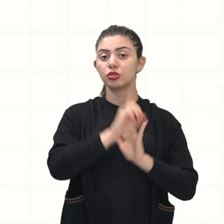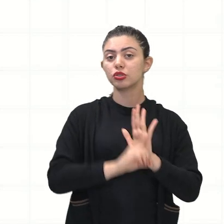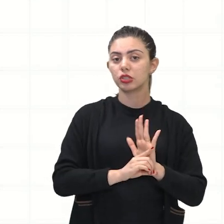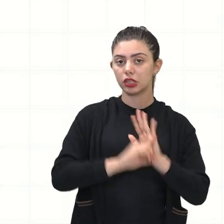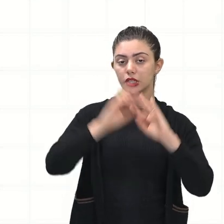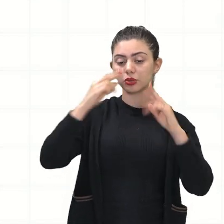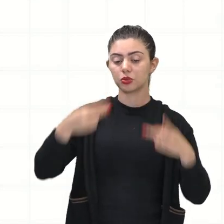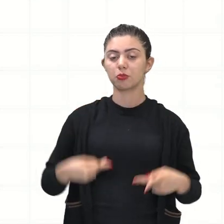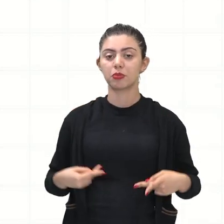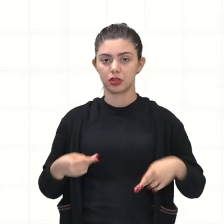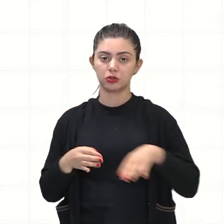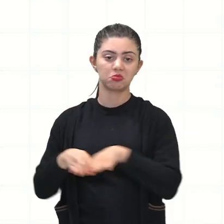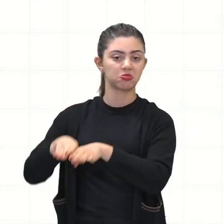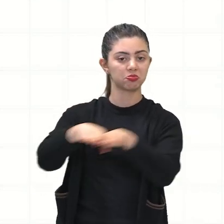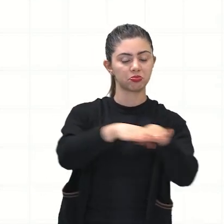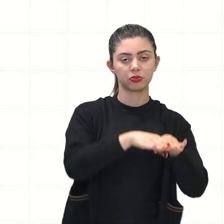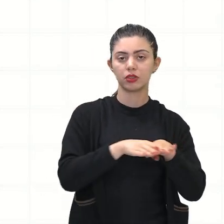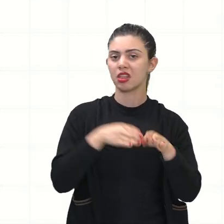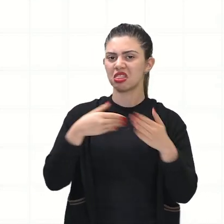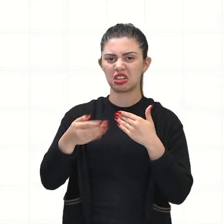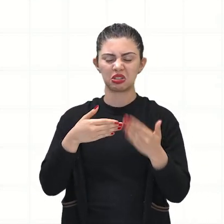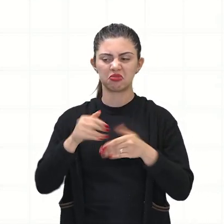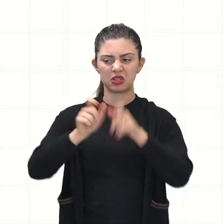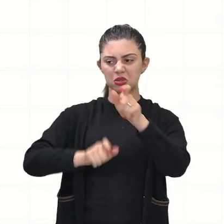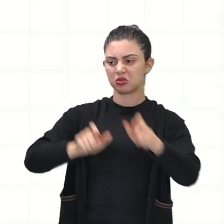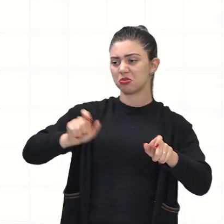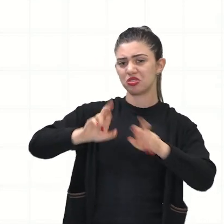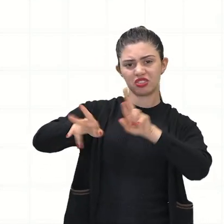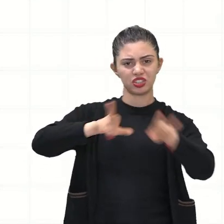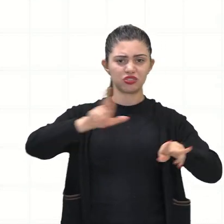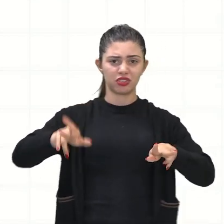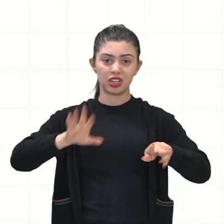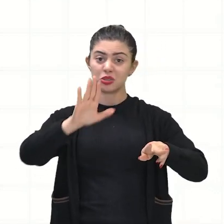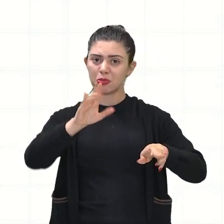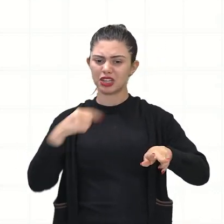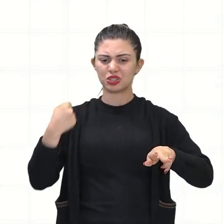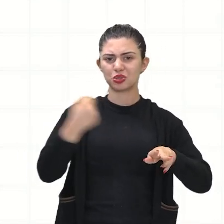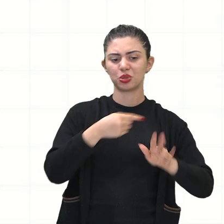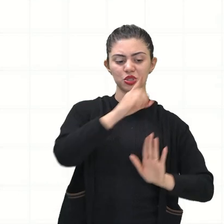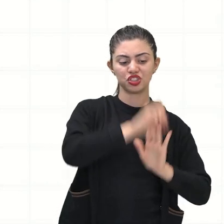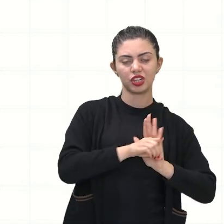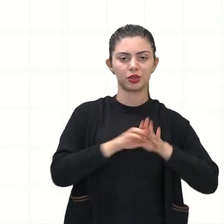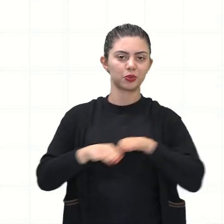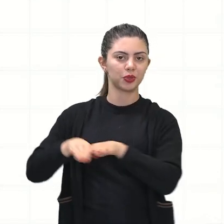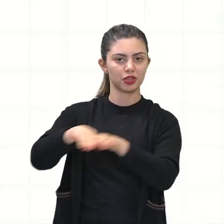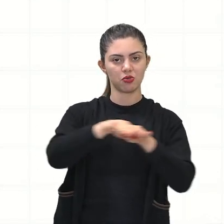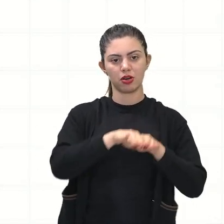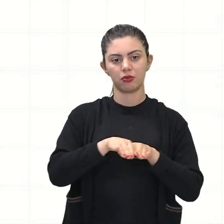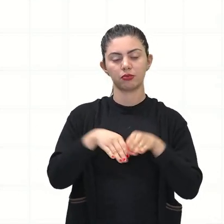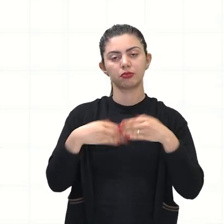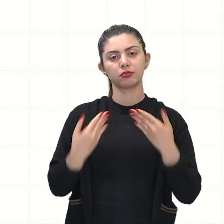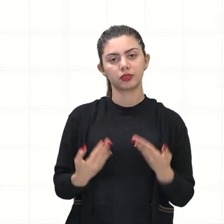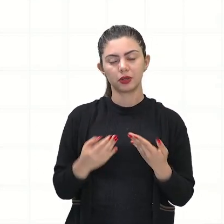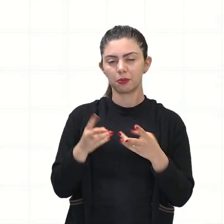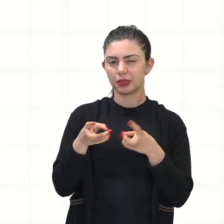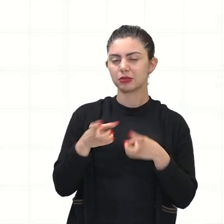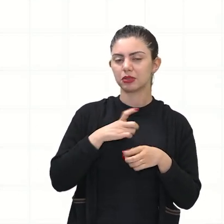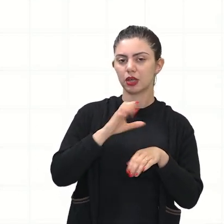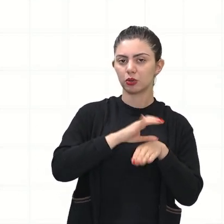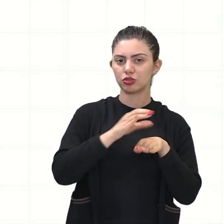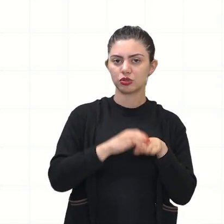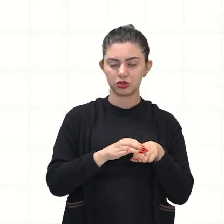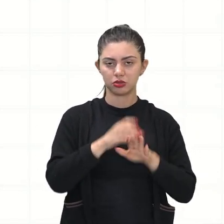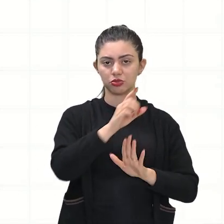e igualdade das pessoas. Então, na verdade, quando nós pensamos na Declaração Universal dos Direitos